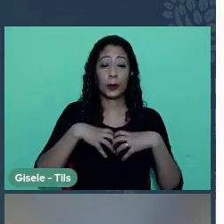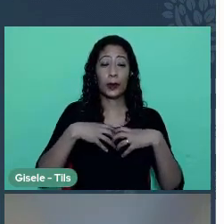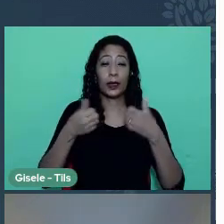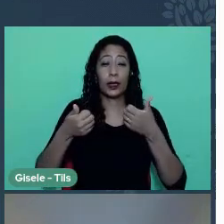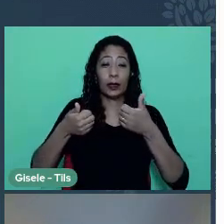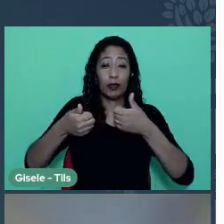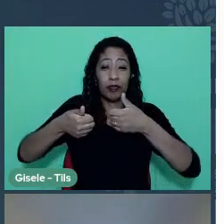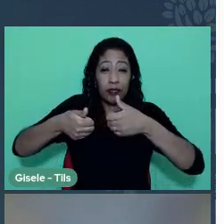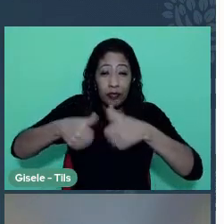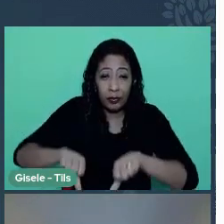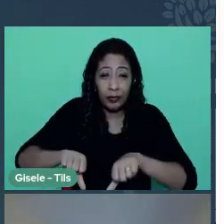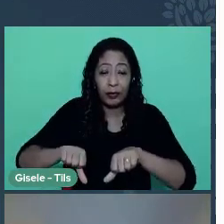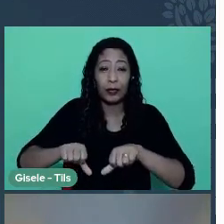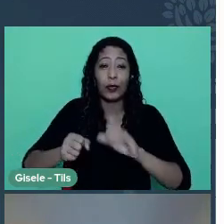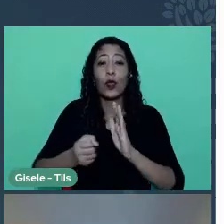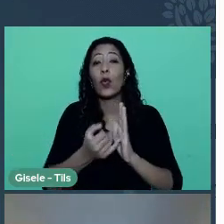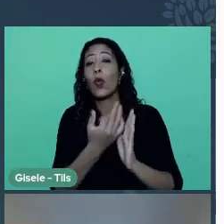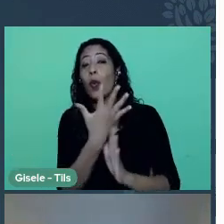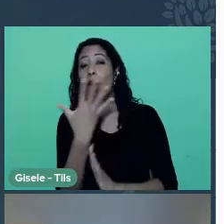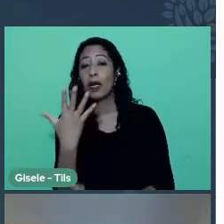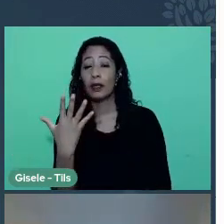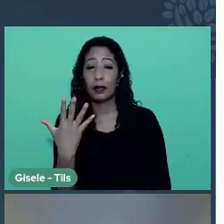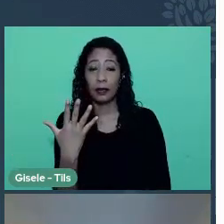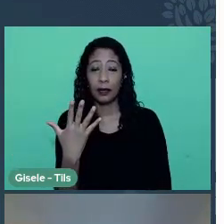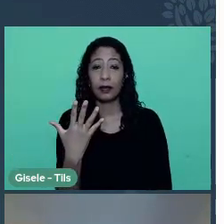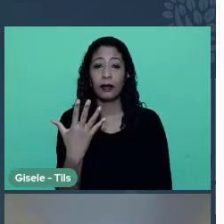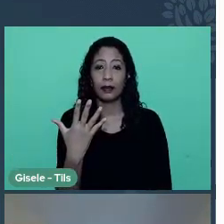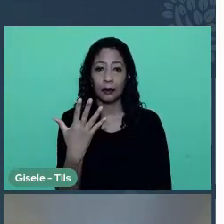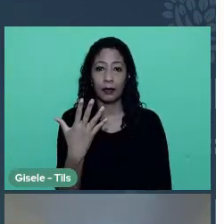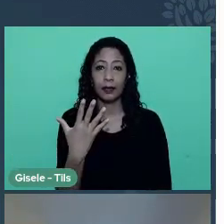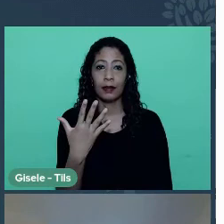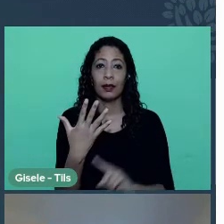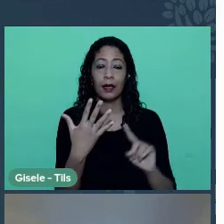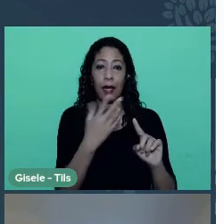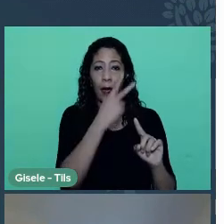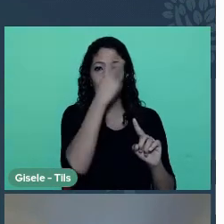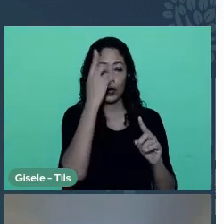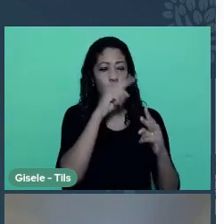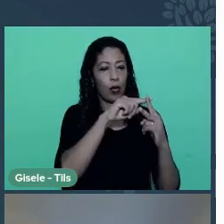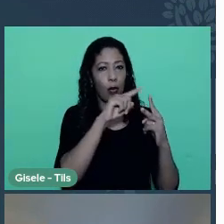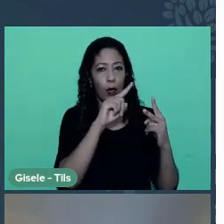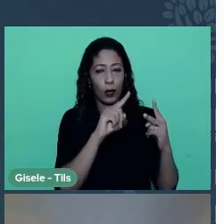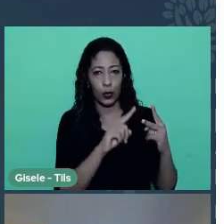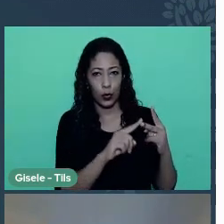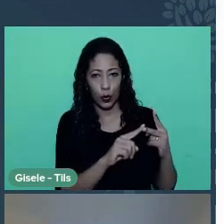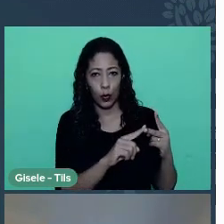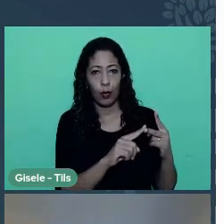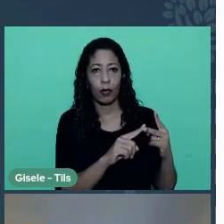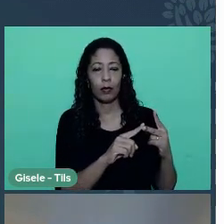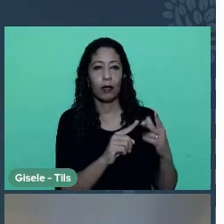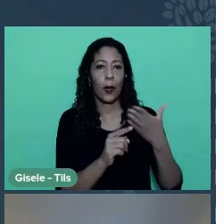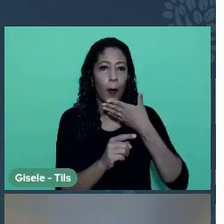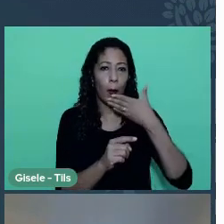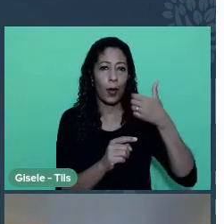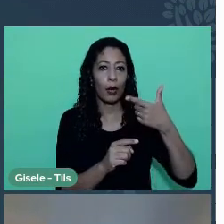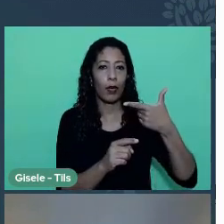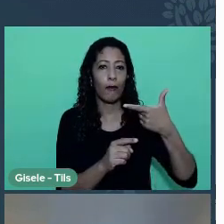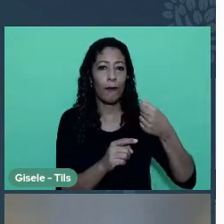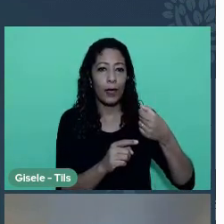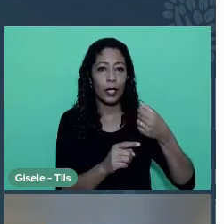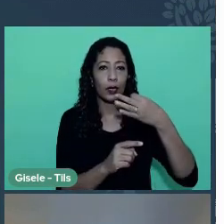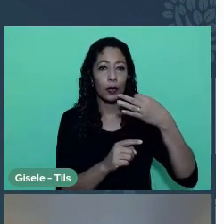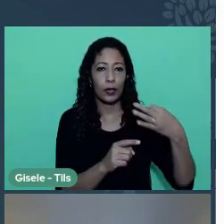de crises, né? Então, a pessoa com 2 abordagens melhorou, 20% dos pacientes